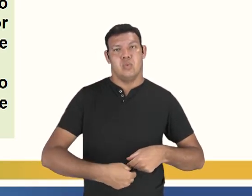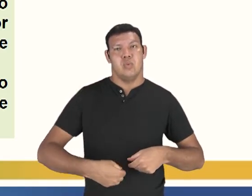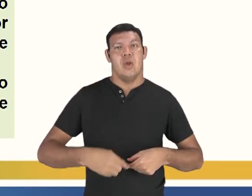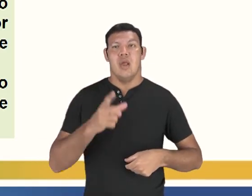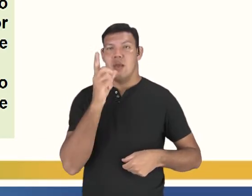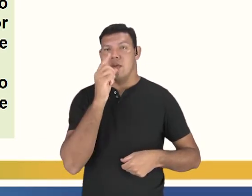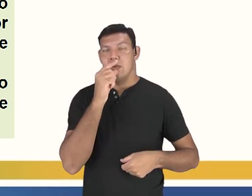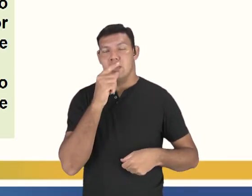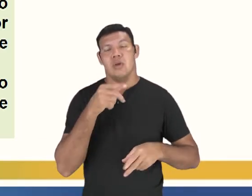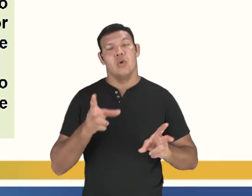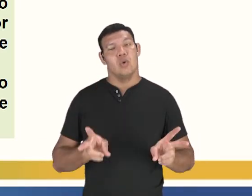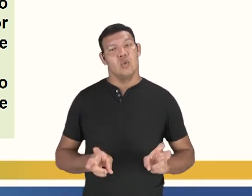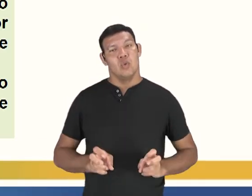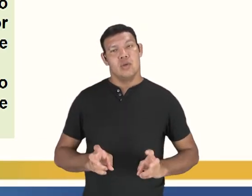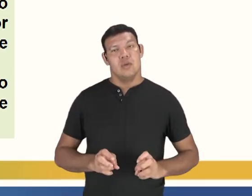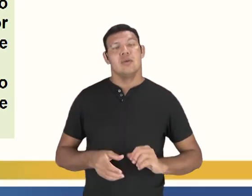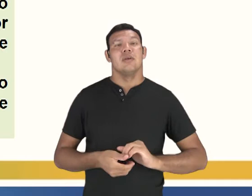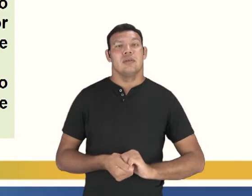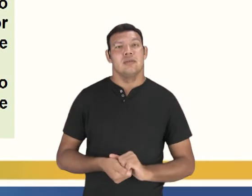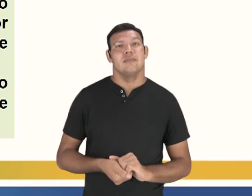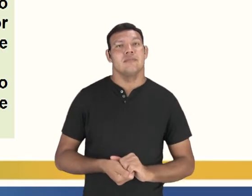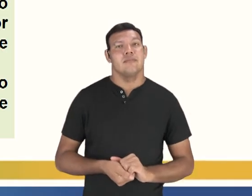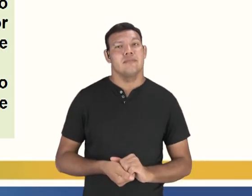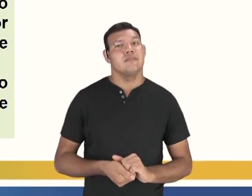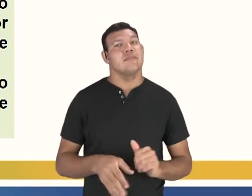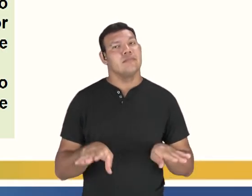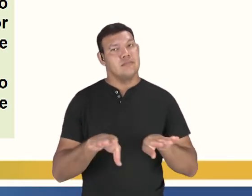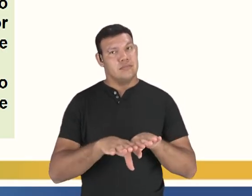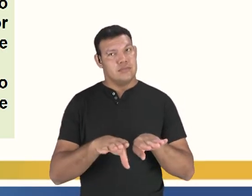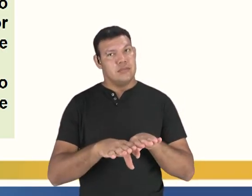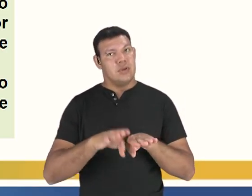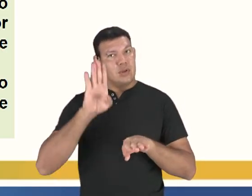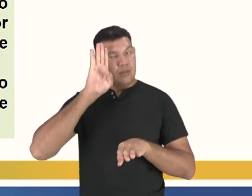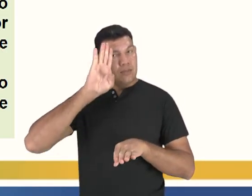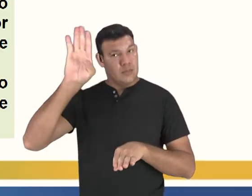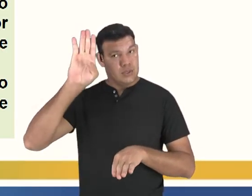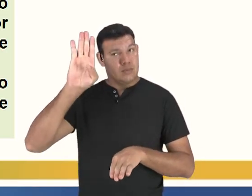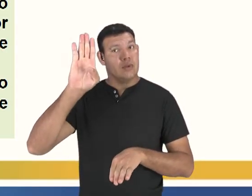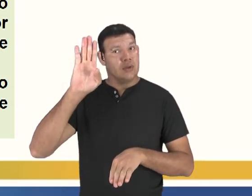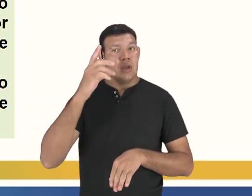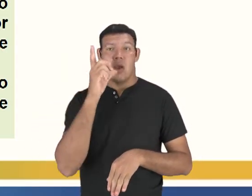água que tem ali é absorvido, então no intestino grosso é onde ocorre a absorção principalmente de